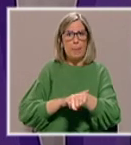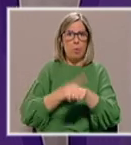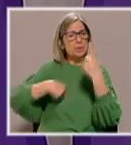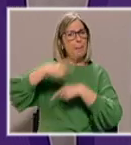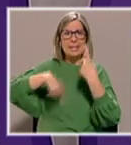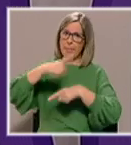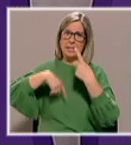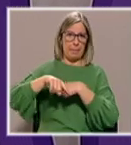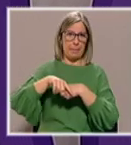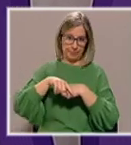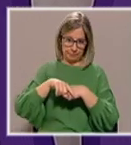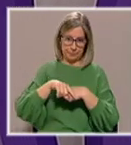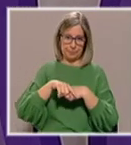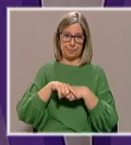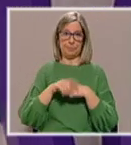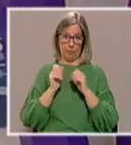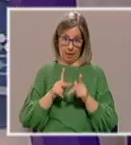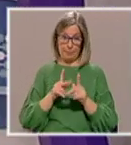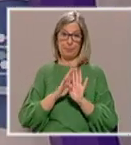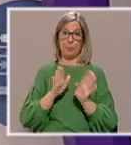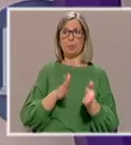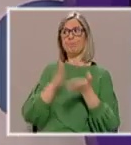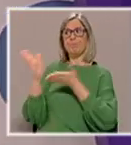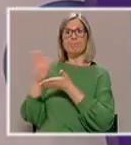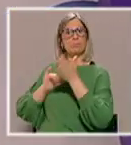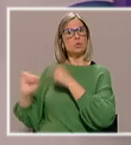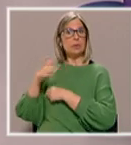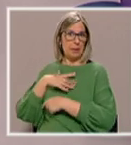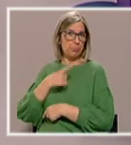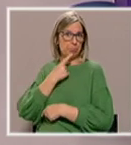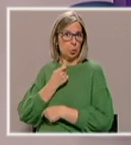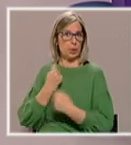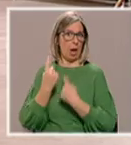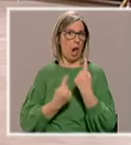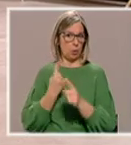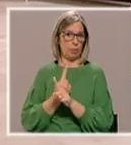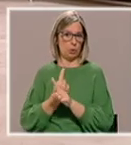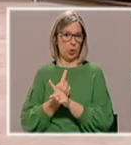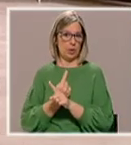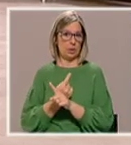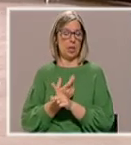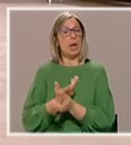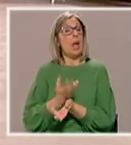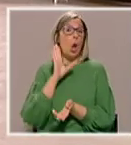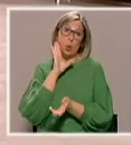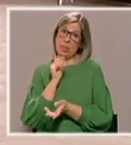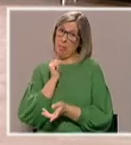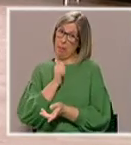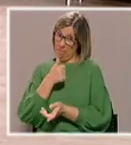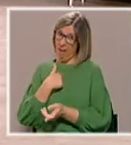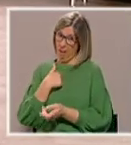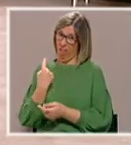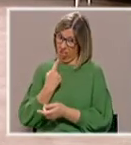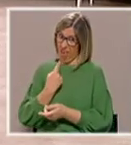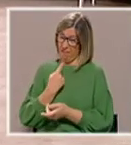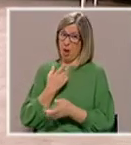outro. Okay? Marta, não sei se queres colocar agora algumas questões sobre isto aos nossos alunos. Vamos ver, porque eu hoje estou só a dar as respostas, não sei se